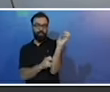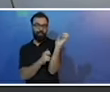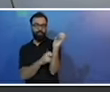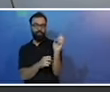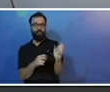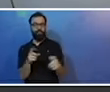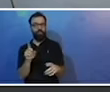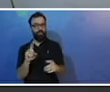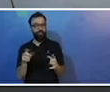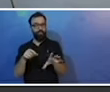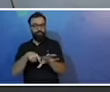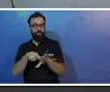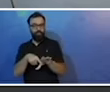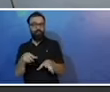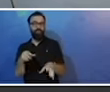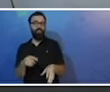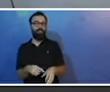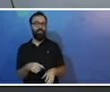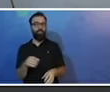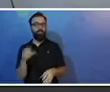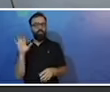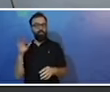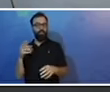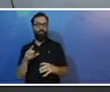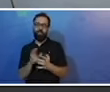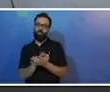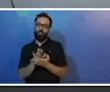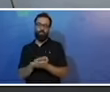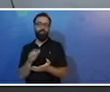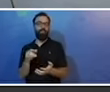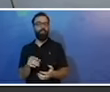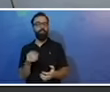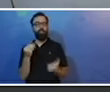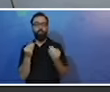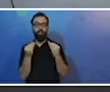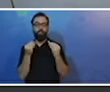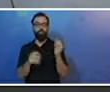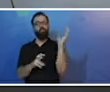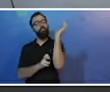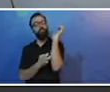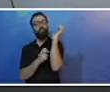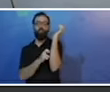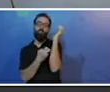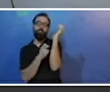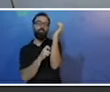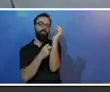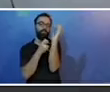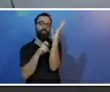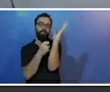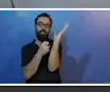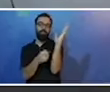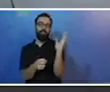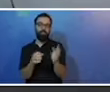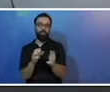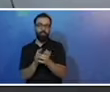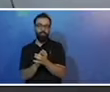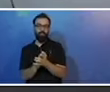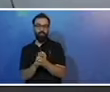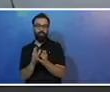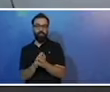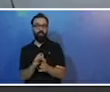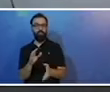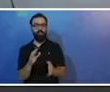se as cobras não TM pé se as cobras não t mão como é que elas sobem nos pezinhos de limão com